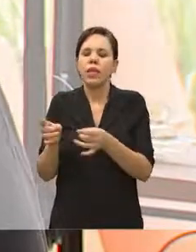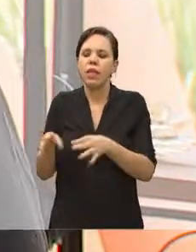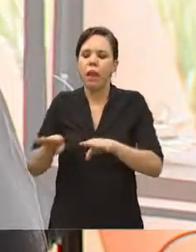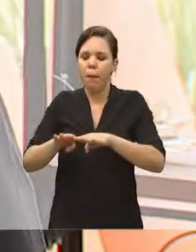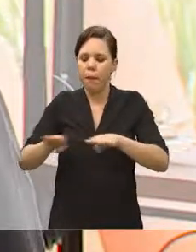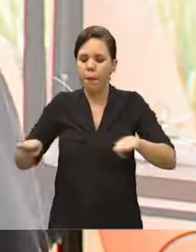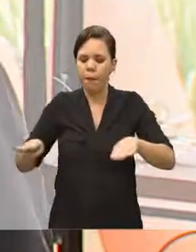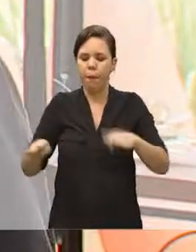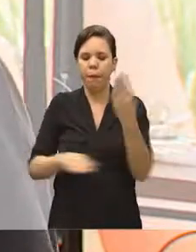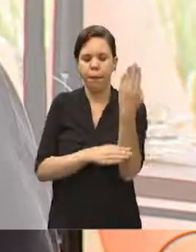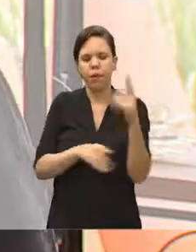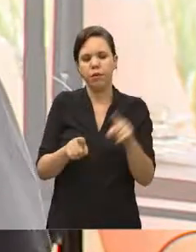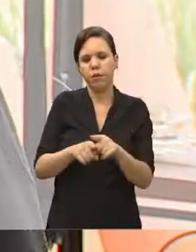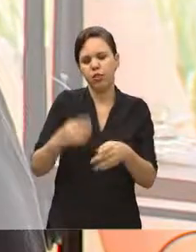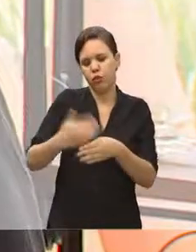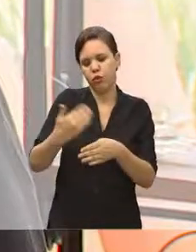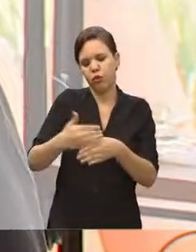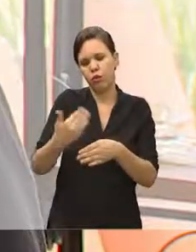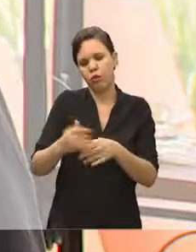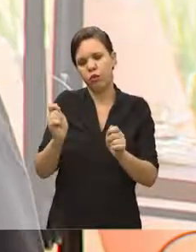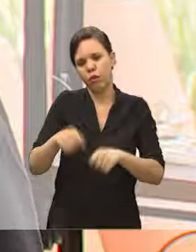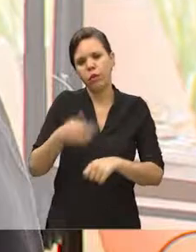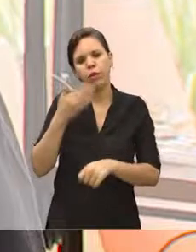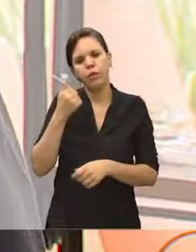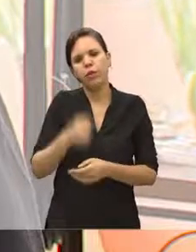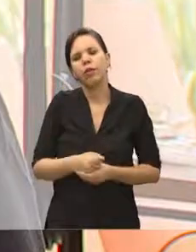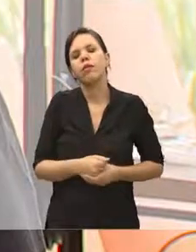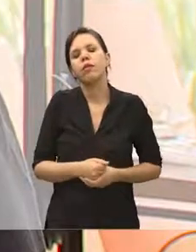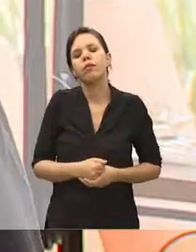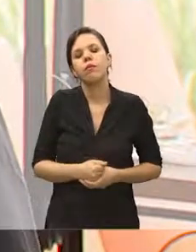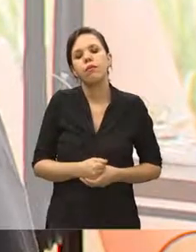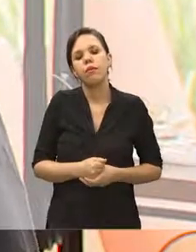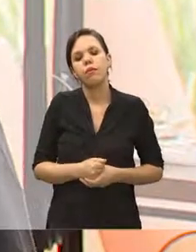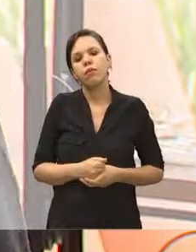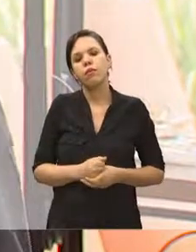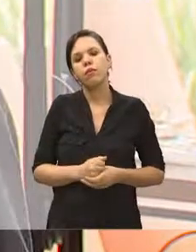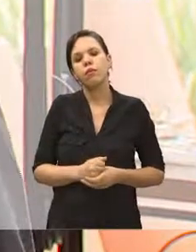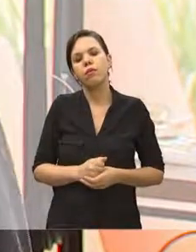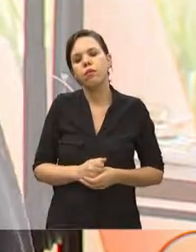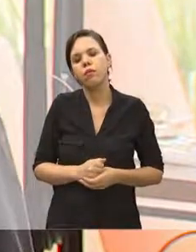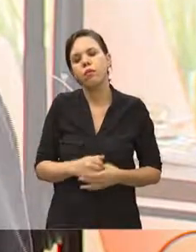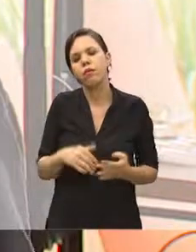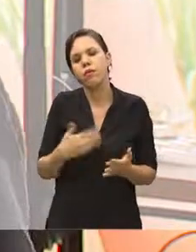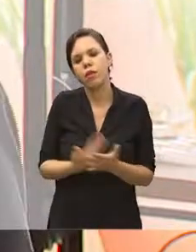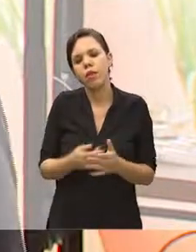também, tijolos, dá para aproveitar, até